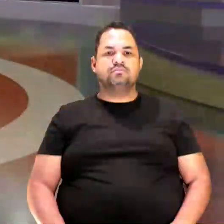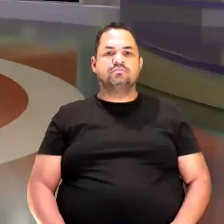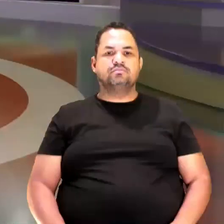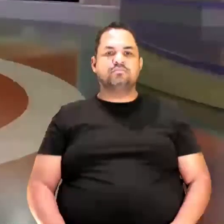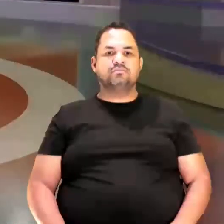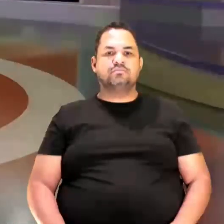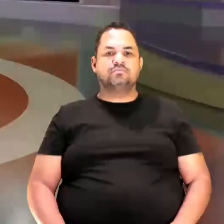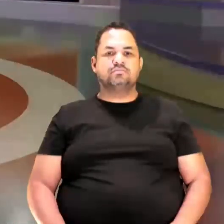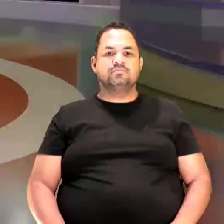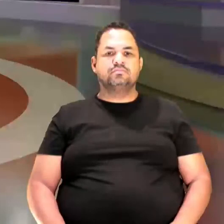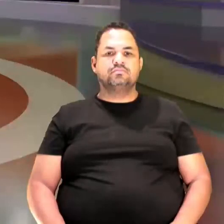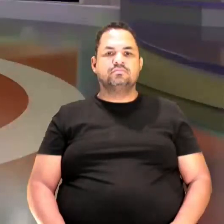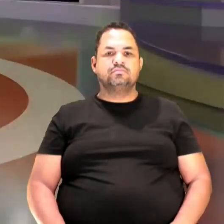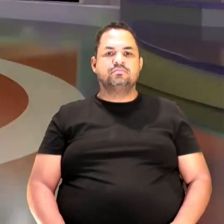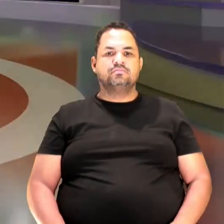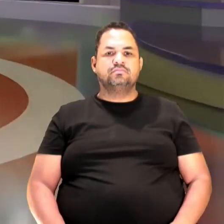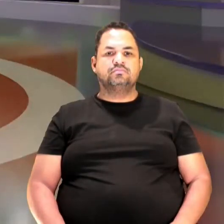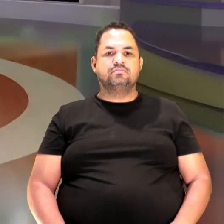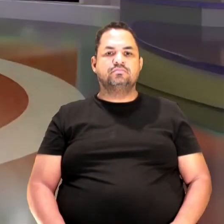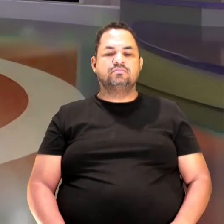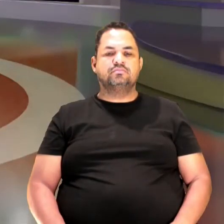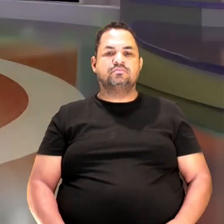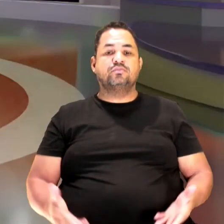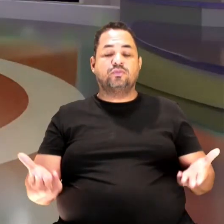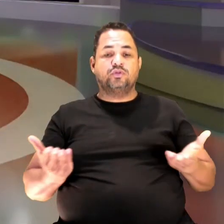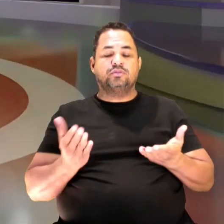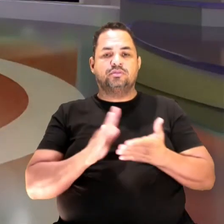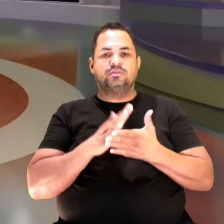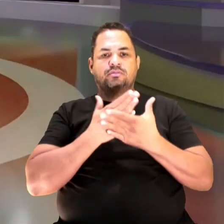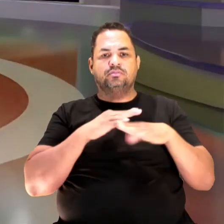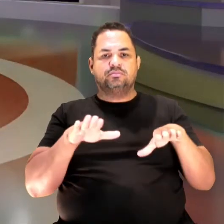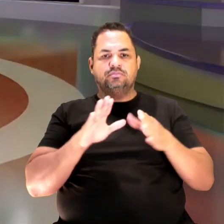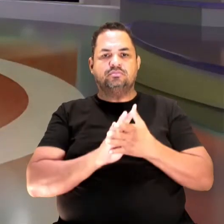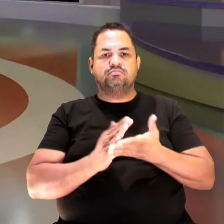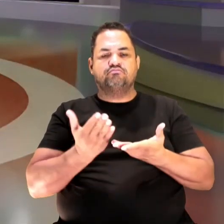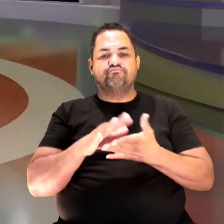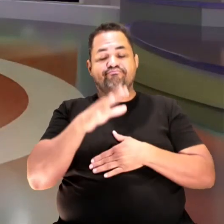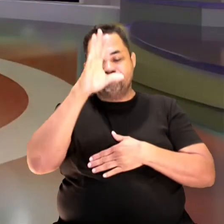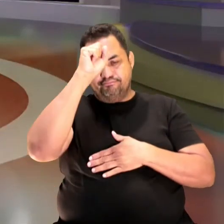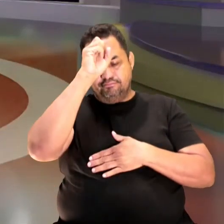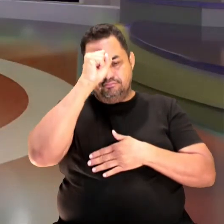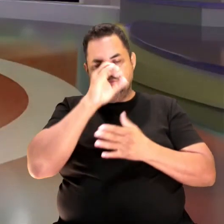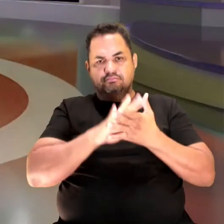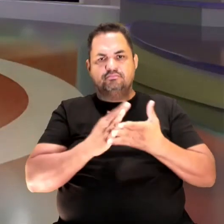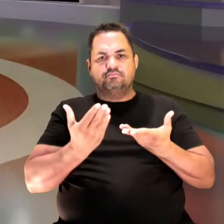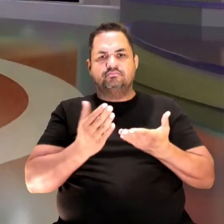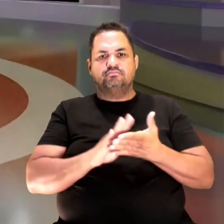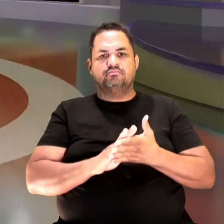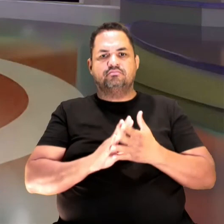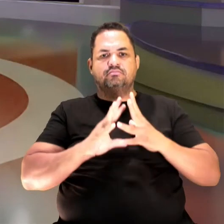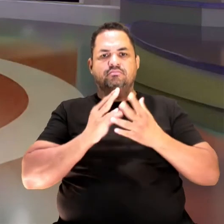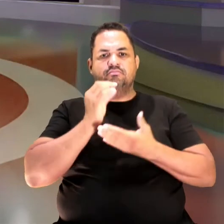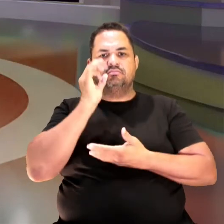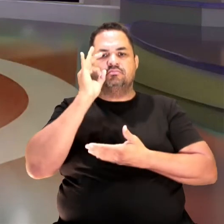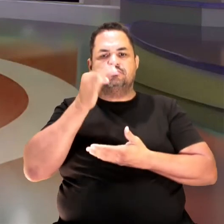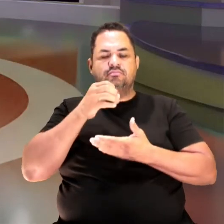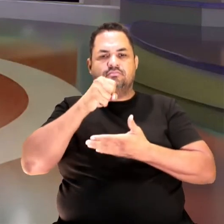And that's it for today, folks. Por hoje é só, pessoal. Espero que vocês tenham aprendido bastante na aula de hoje, acertado todas as